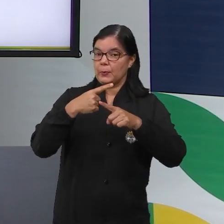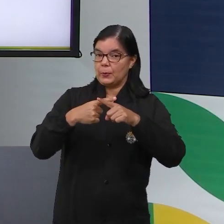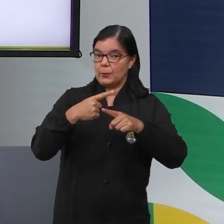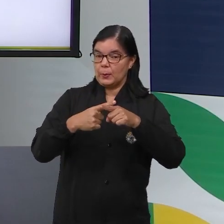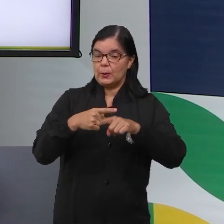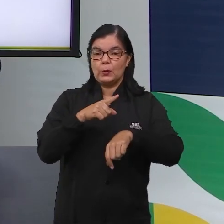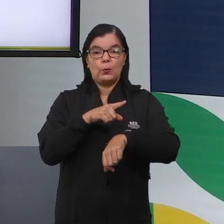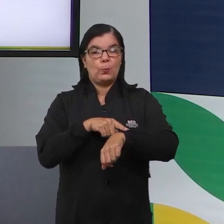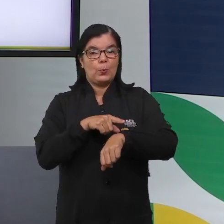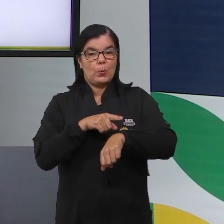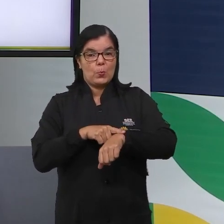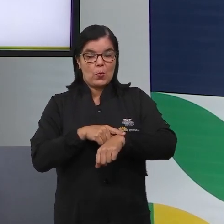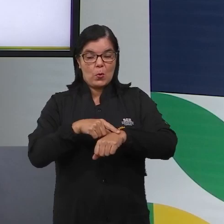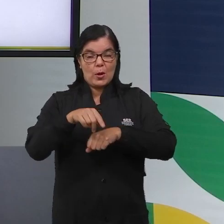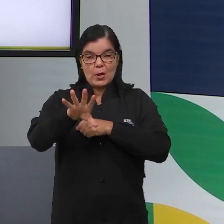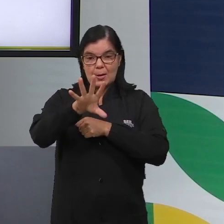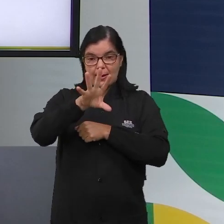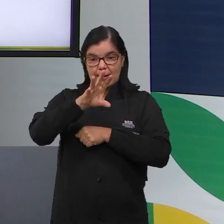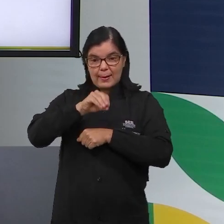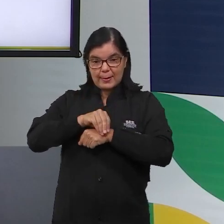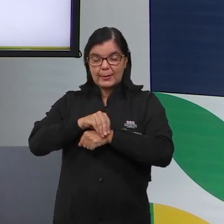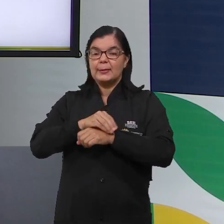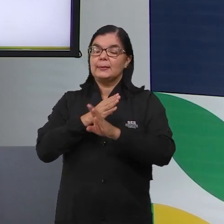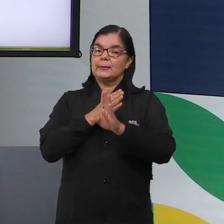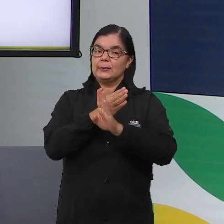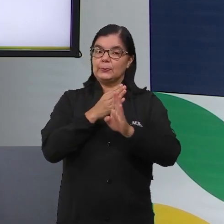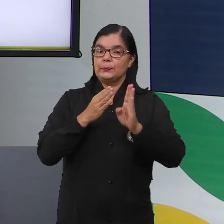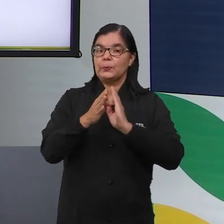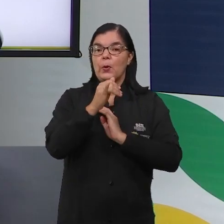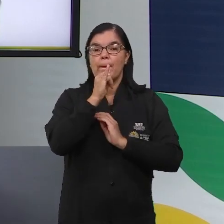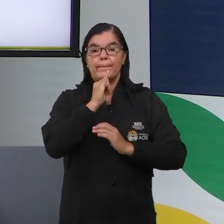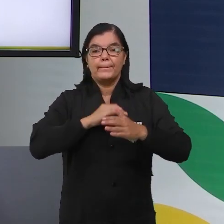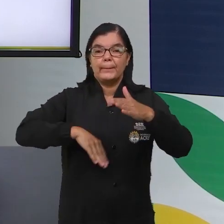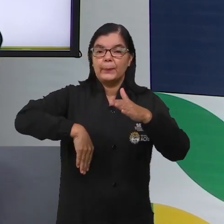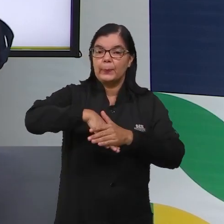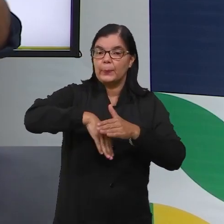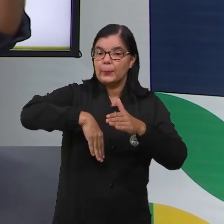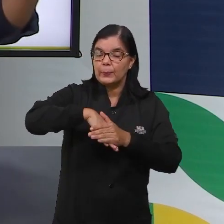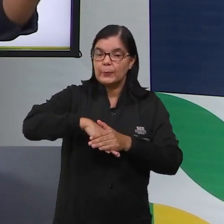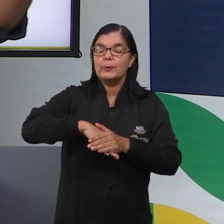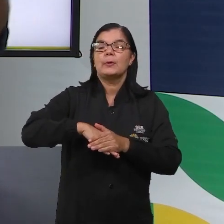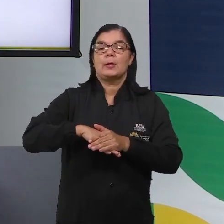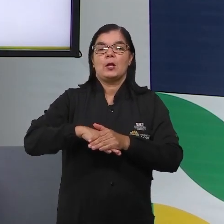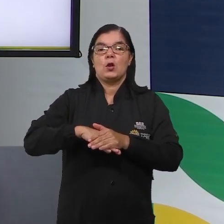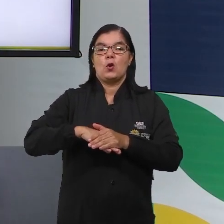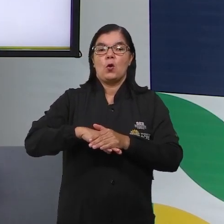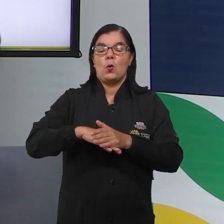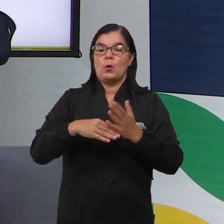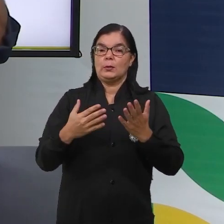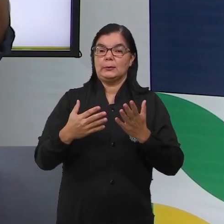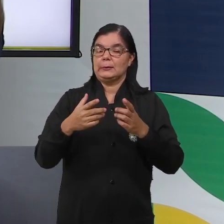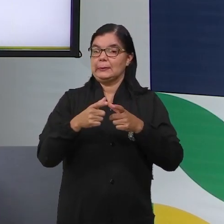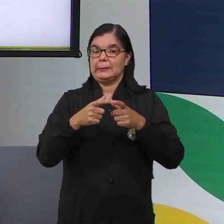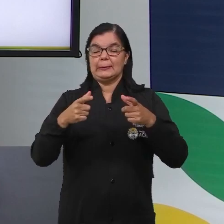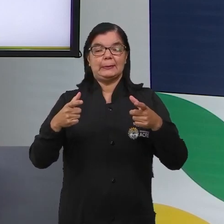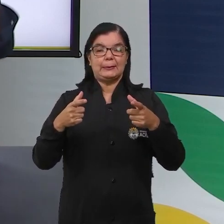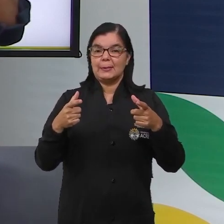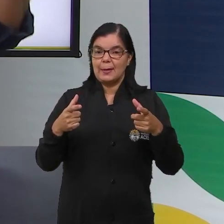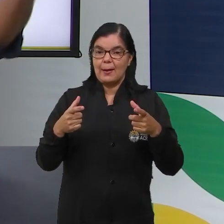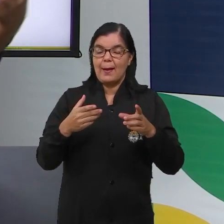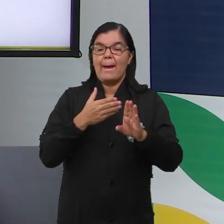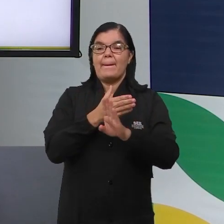partir do momento em que a gente incorpora aquela modalidade, por exemplo, o futebol, que é tido como a